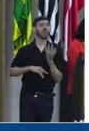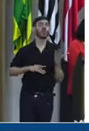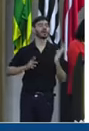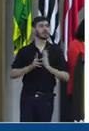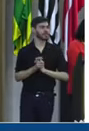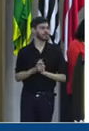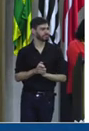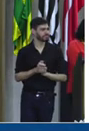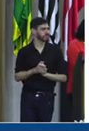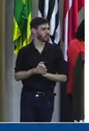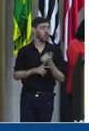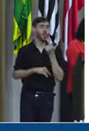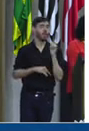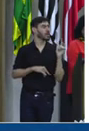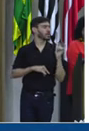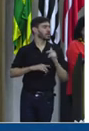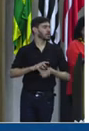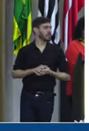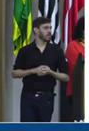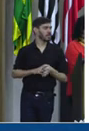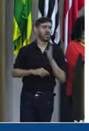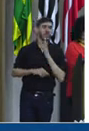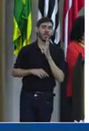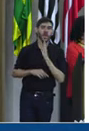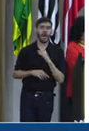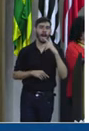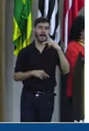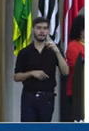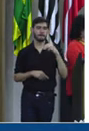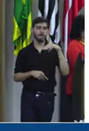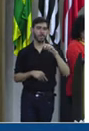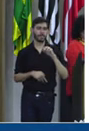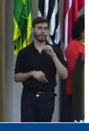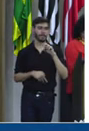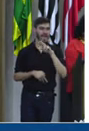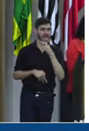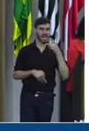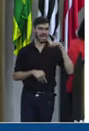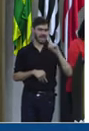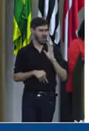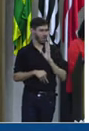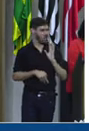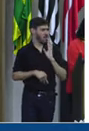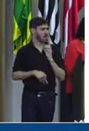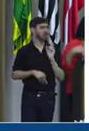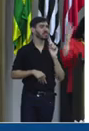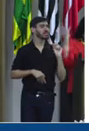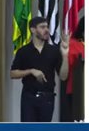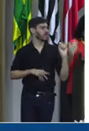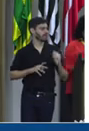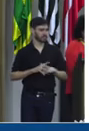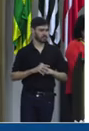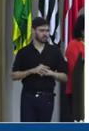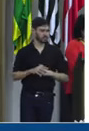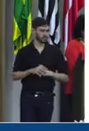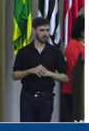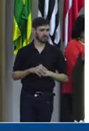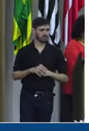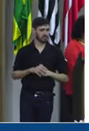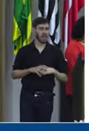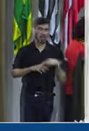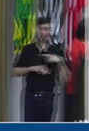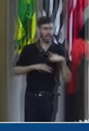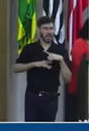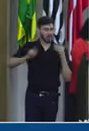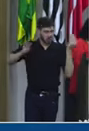Vou além. Quem conhece um pomerano ou uma pomerana? Você conhece? Eu tenho o chapéu dos pomeranos.